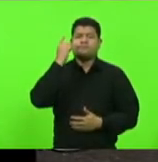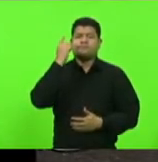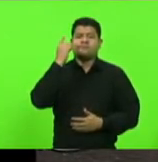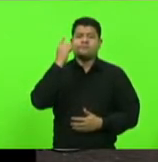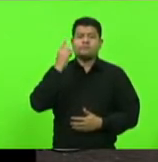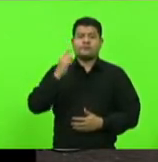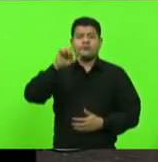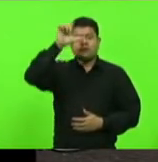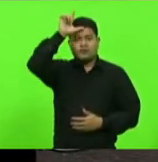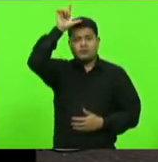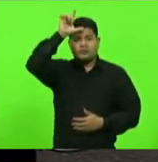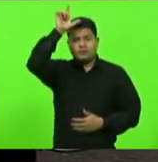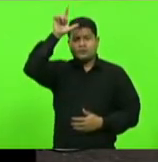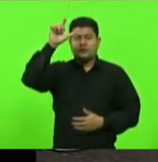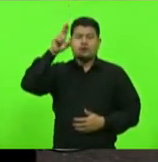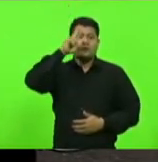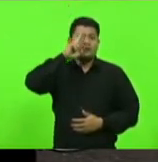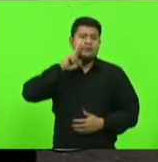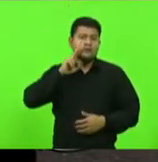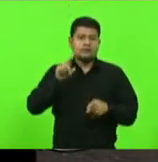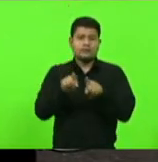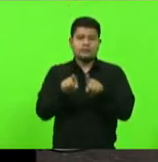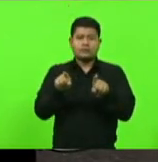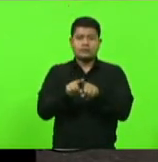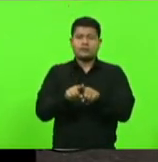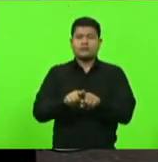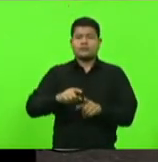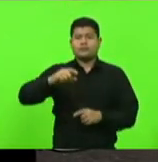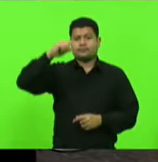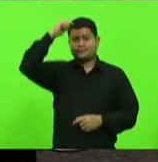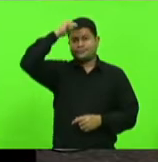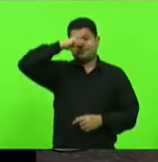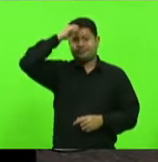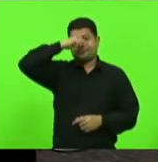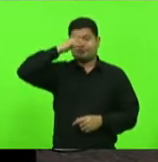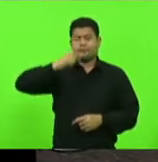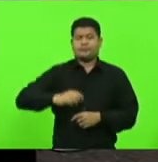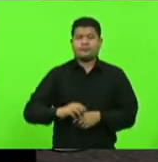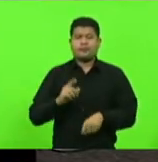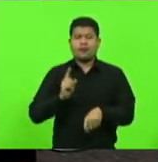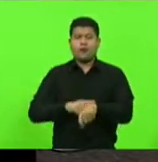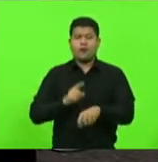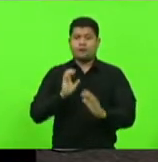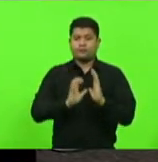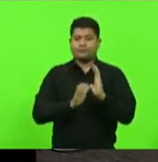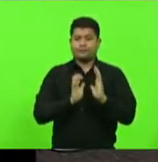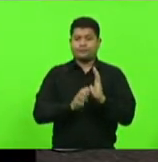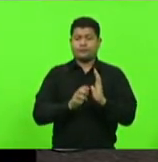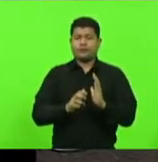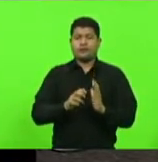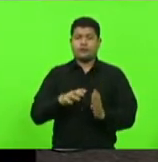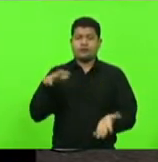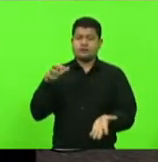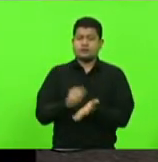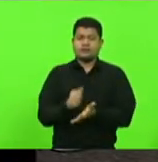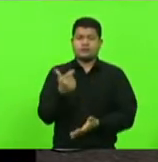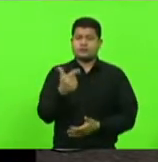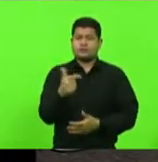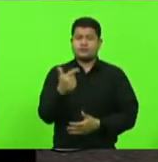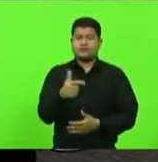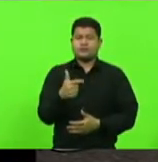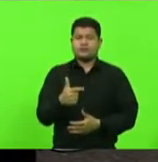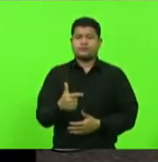sargento Lima, Ivan Nats e Maurício de Larque. Grande expediente, não houve uso do horário destinado aos partidos políticos.